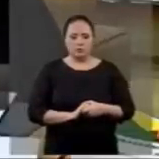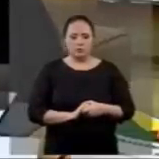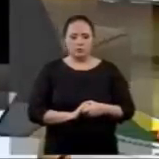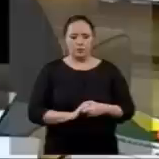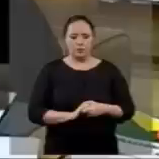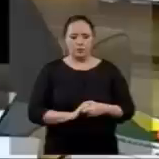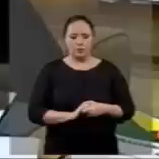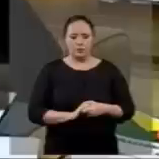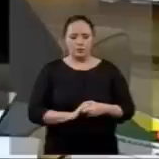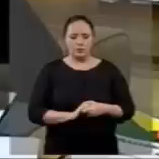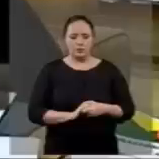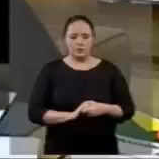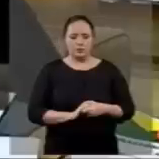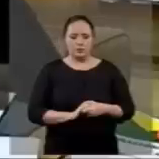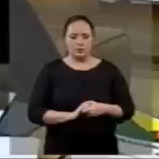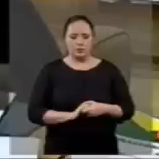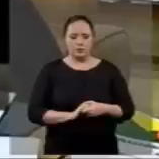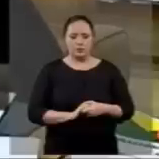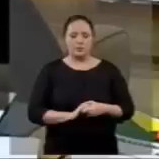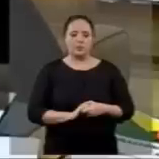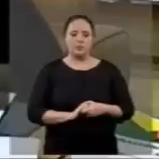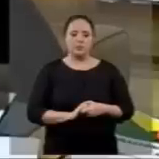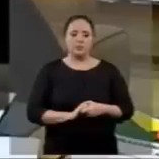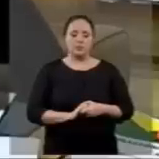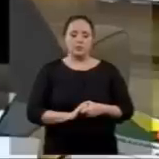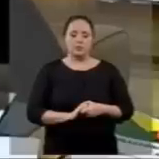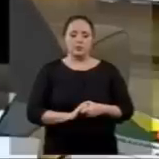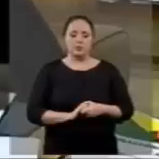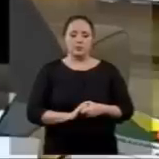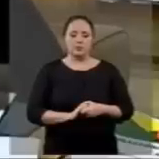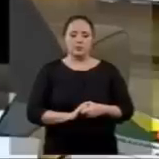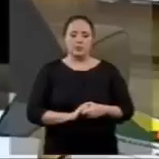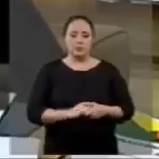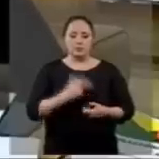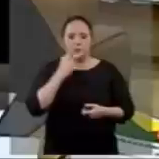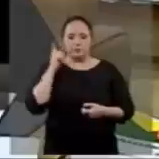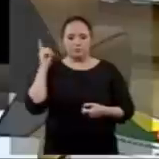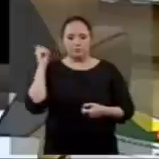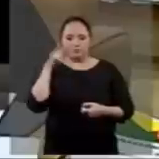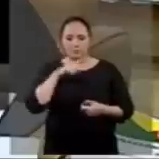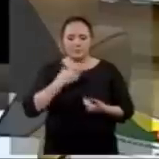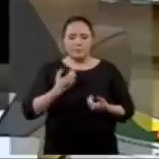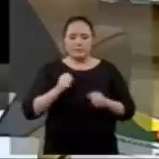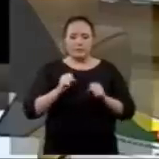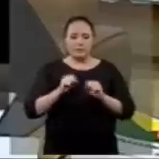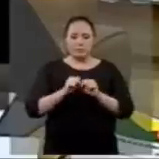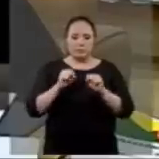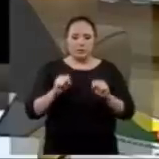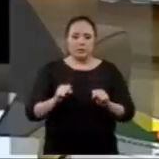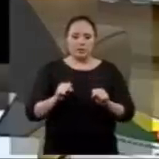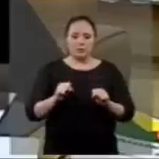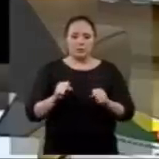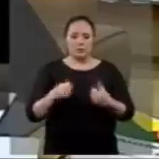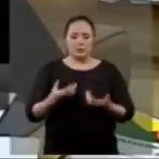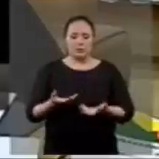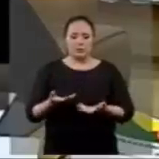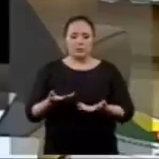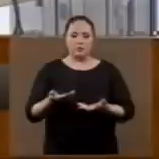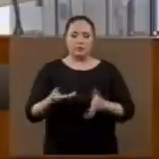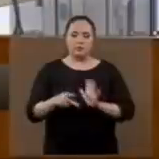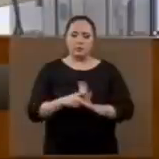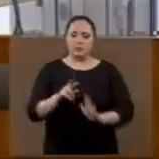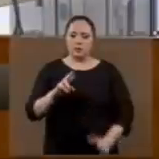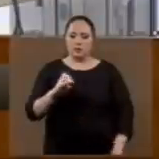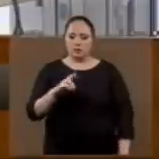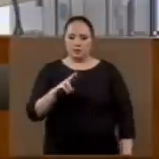e, obviamente, vamos devolver uma bola quadrada para o sistema, E com recurso extraordinário que já teve